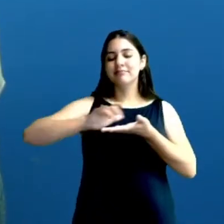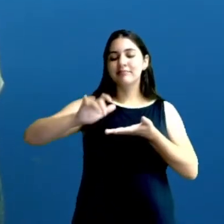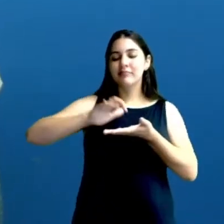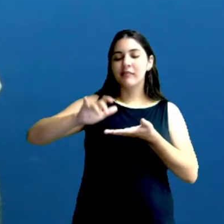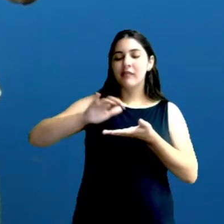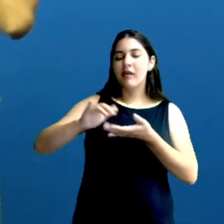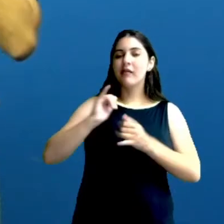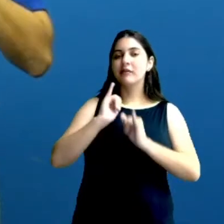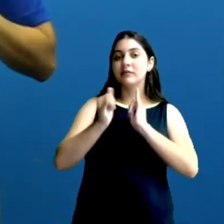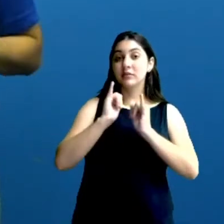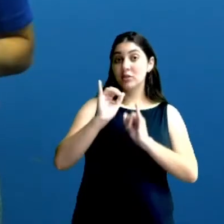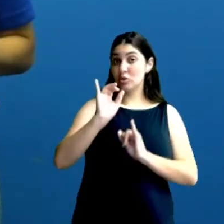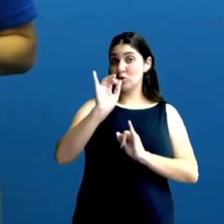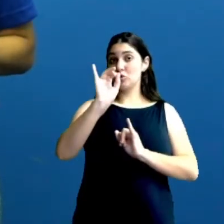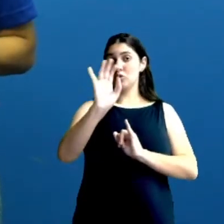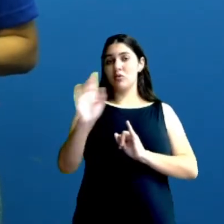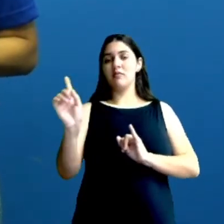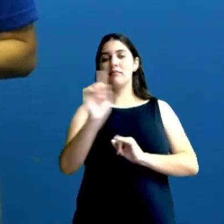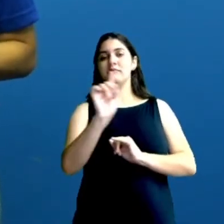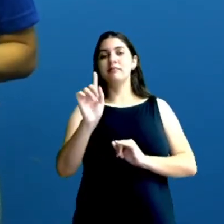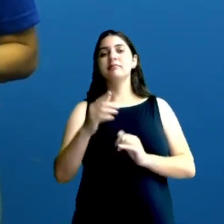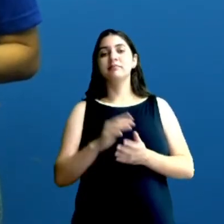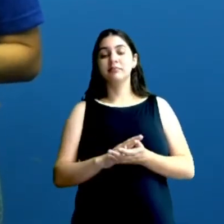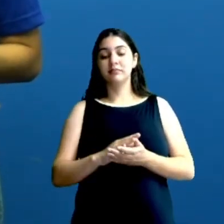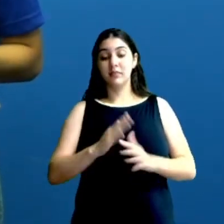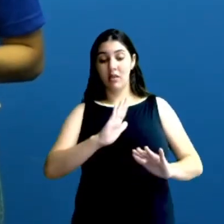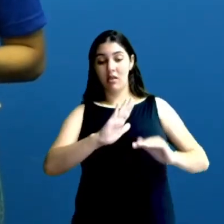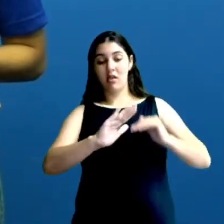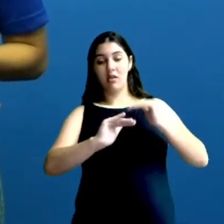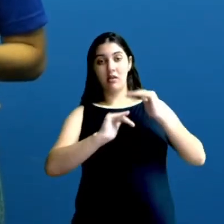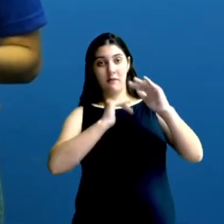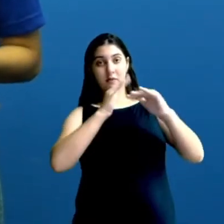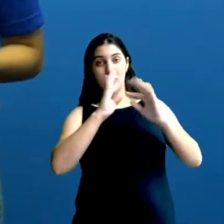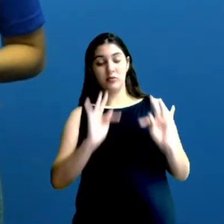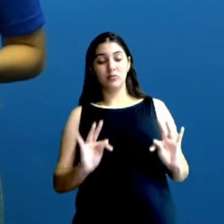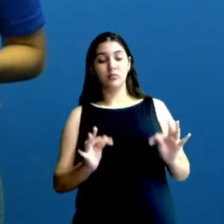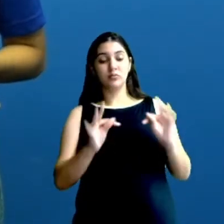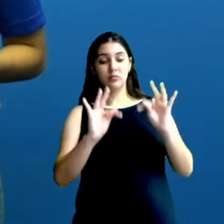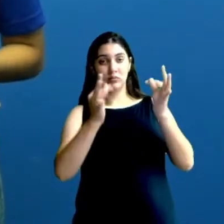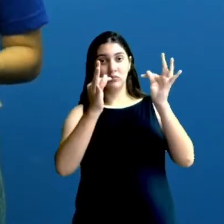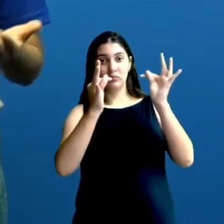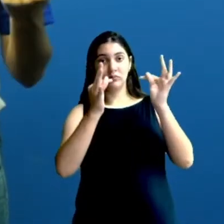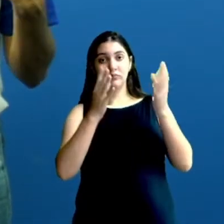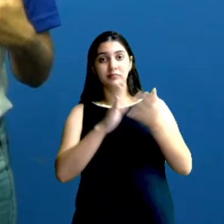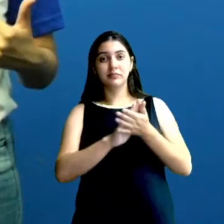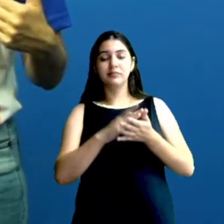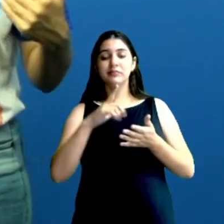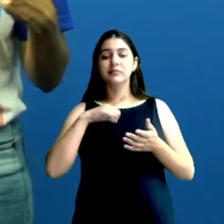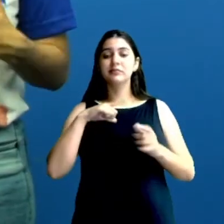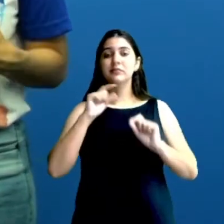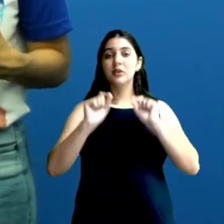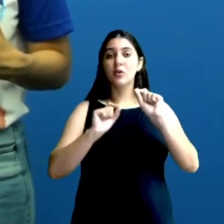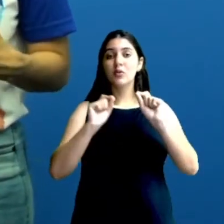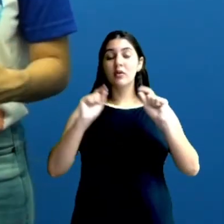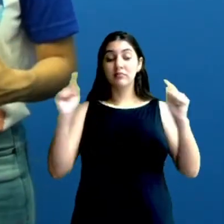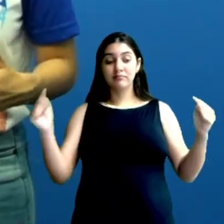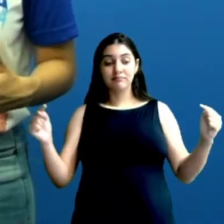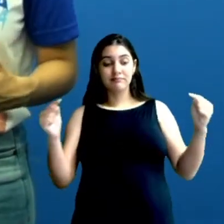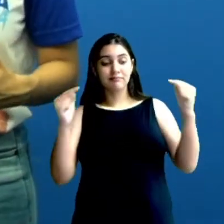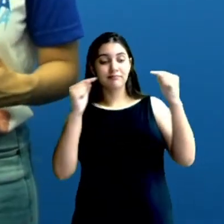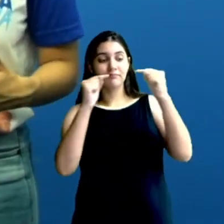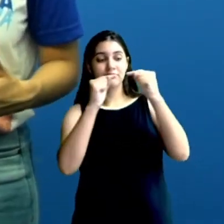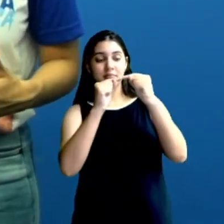digitais. E não é apenas isso. A evolução tecnológica, ela tem